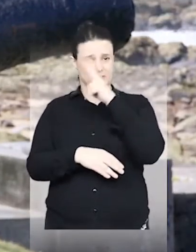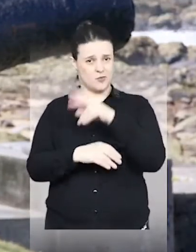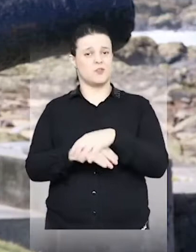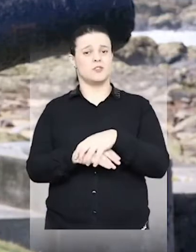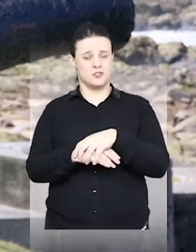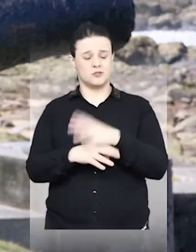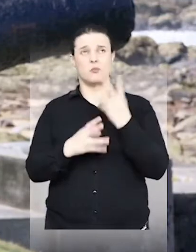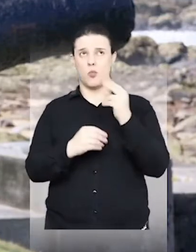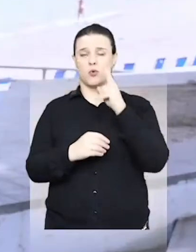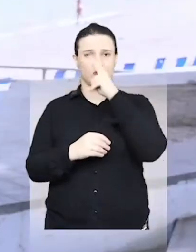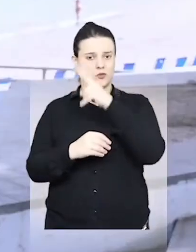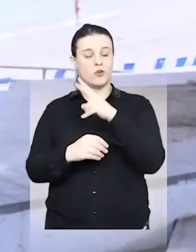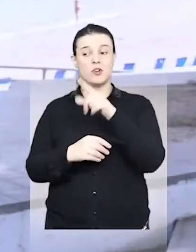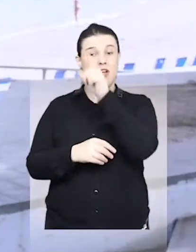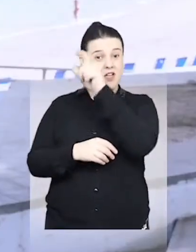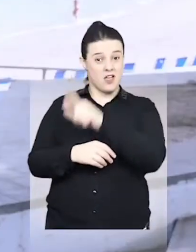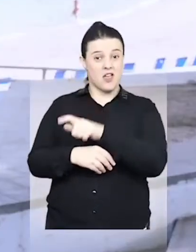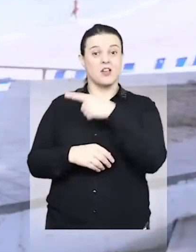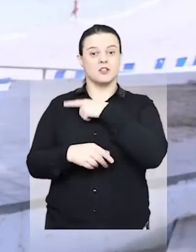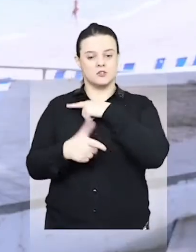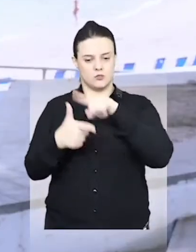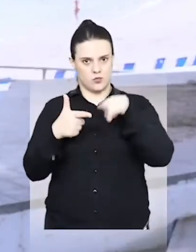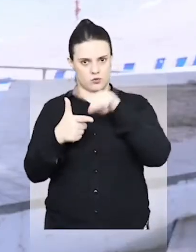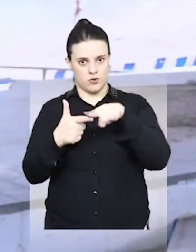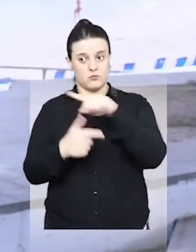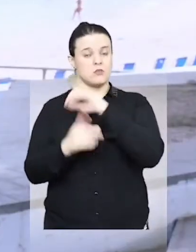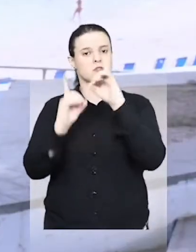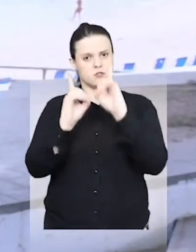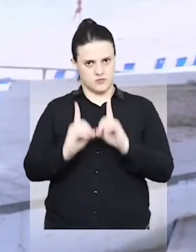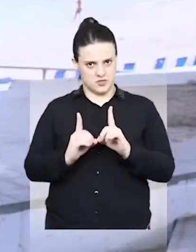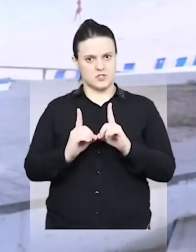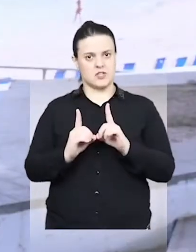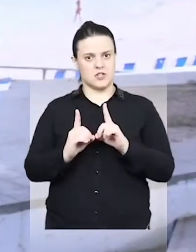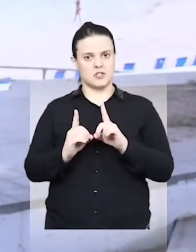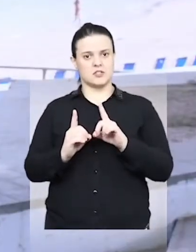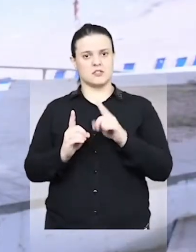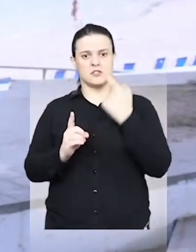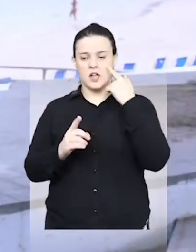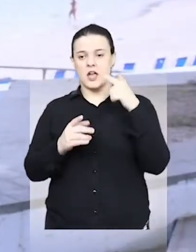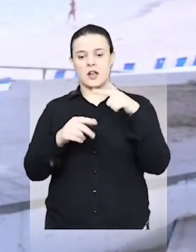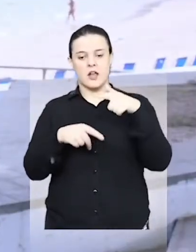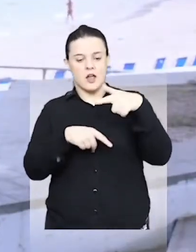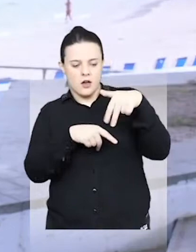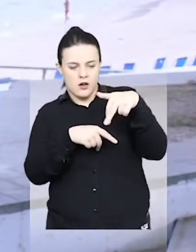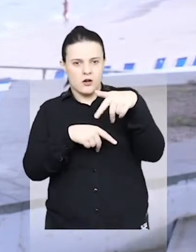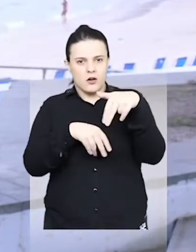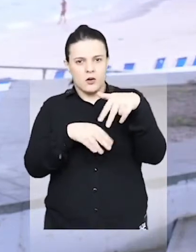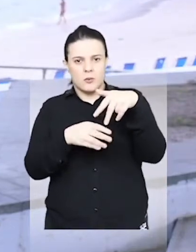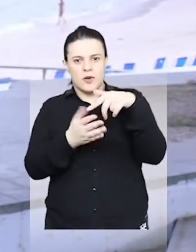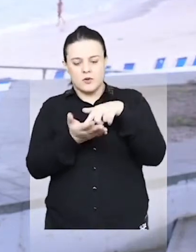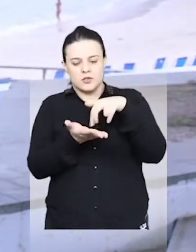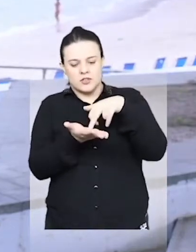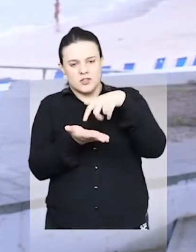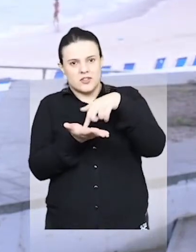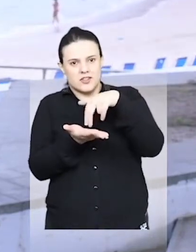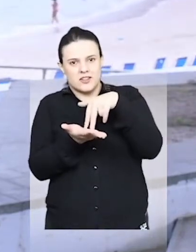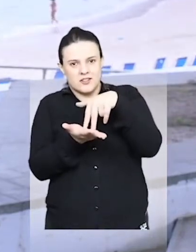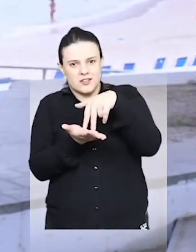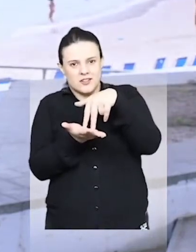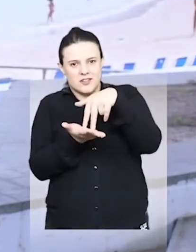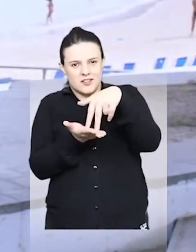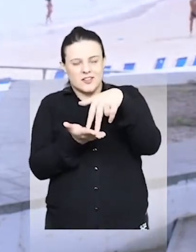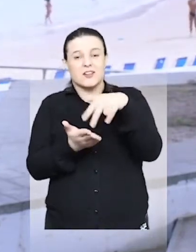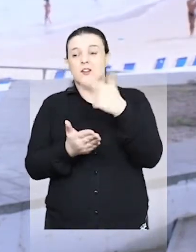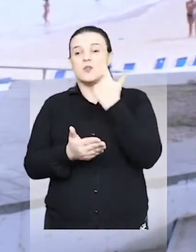dificuldade muito grande. Muito grande. Felipe, ele tinha um problema, ele tem uma deficiência que ele arrasta muito as pernas. Ele não consegue